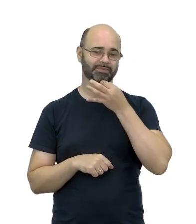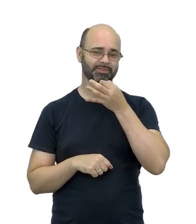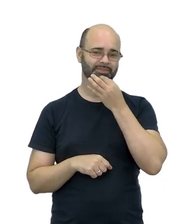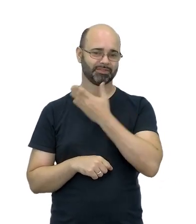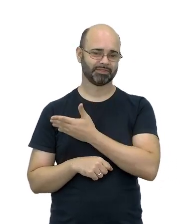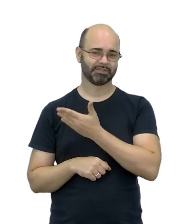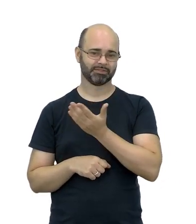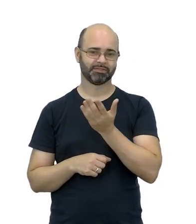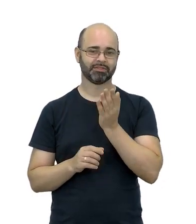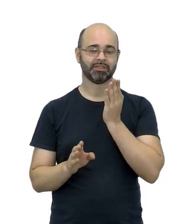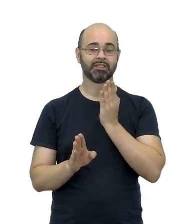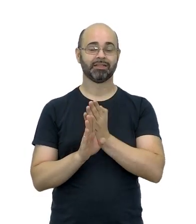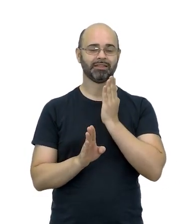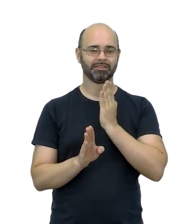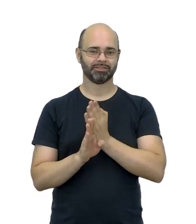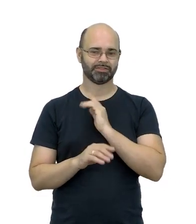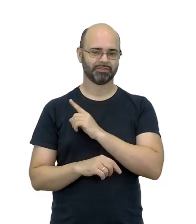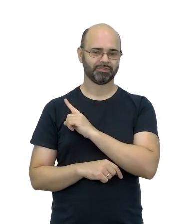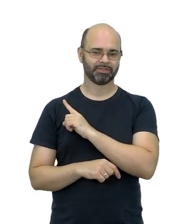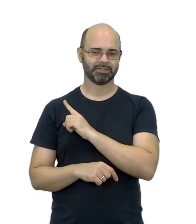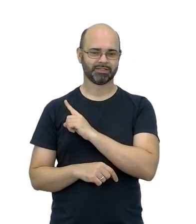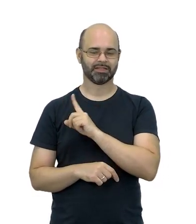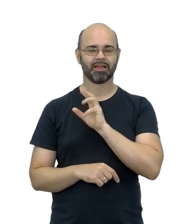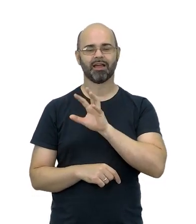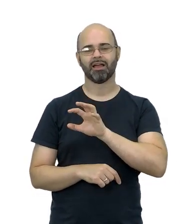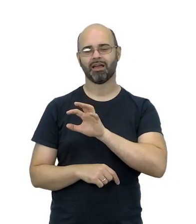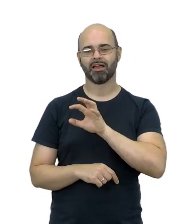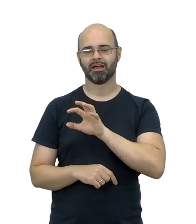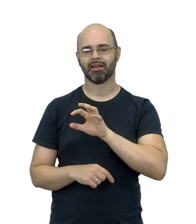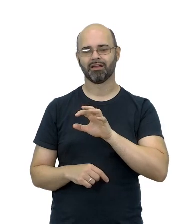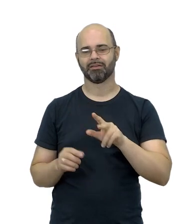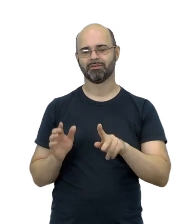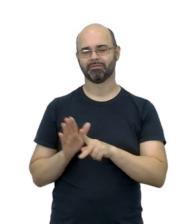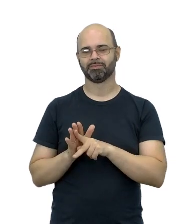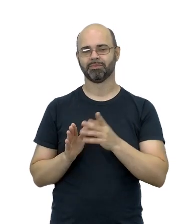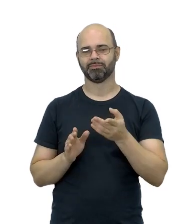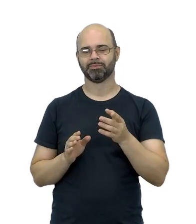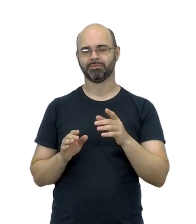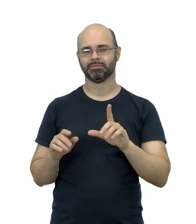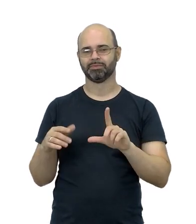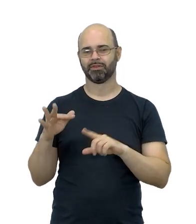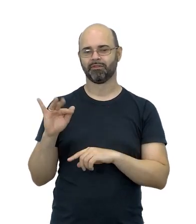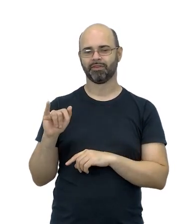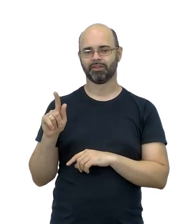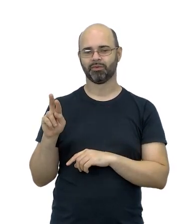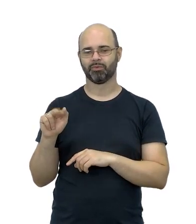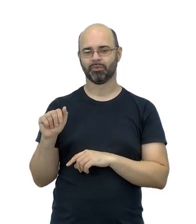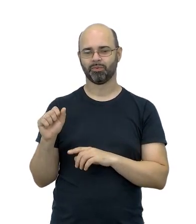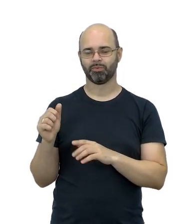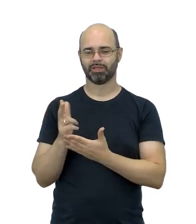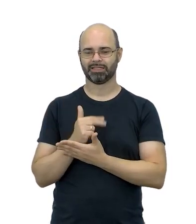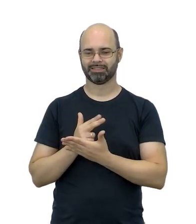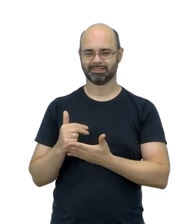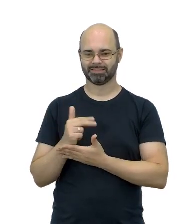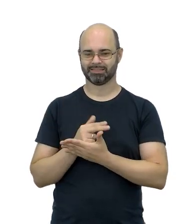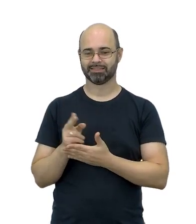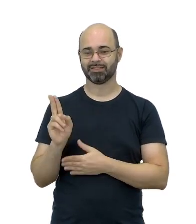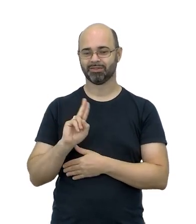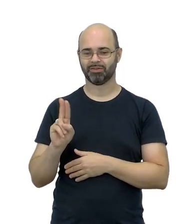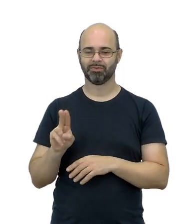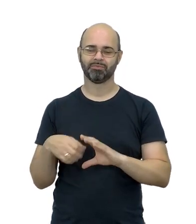com a identificação das características, né, das figuras, os nomes e, portanto, algumas de suas propriedades,